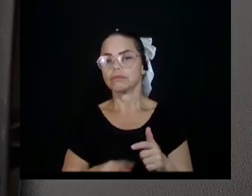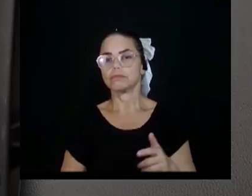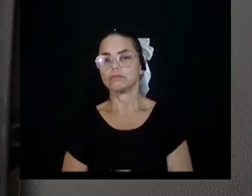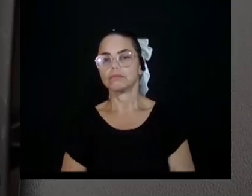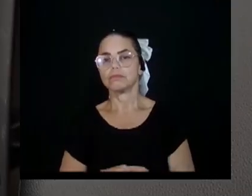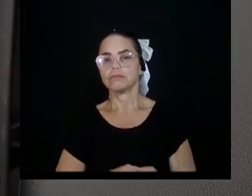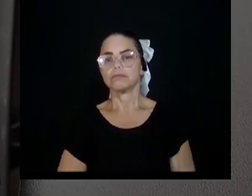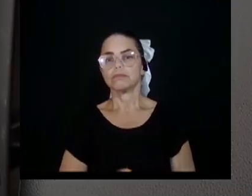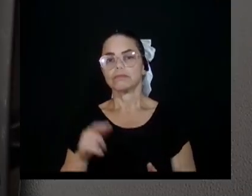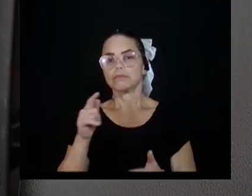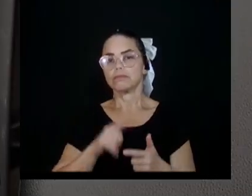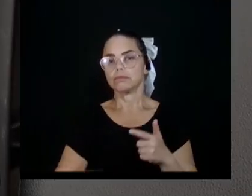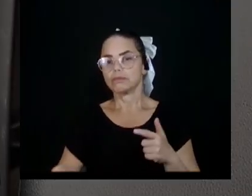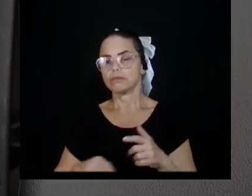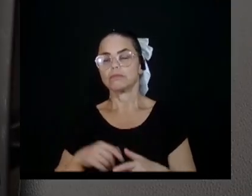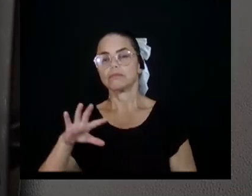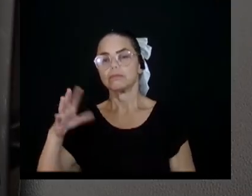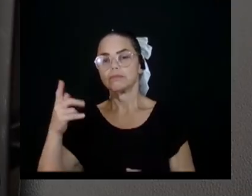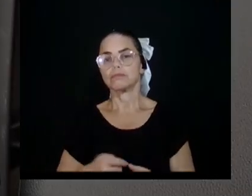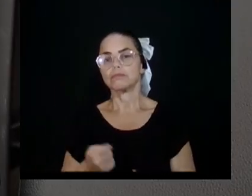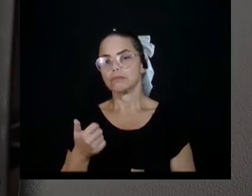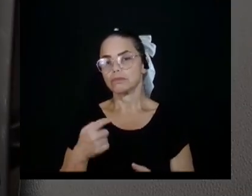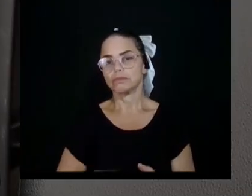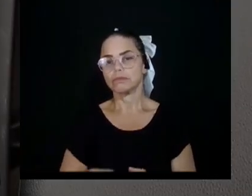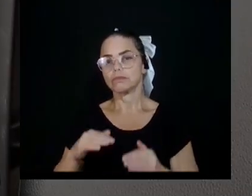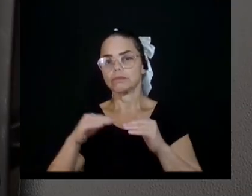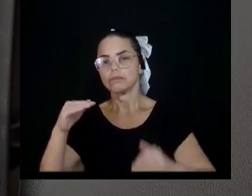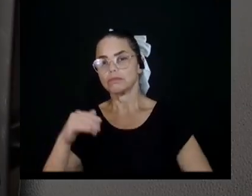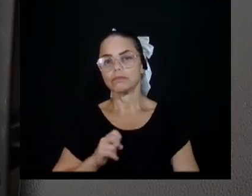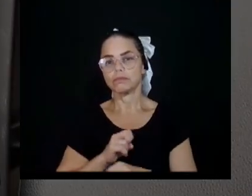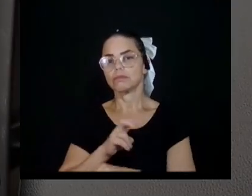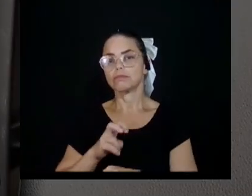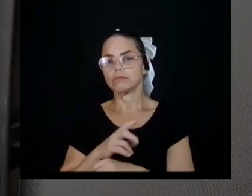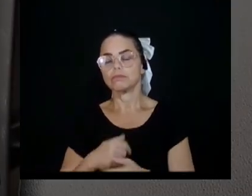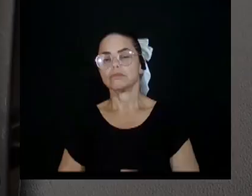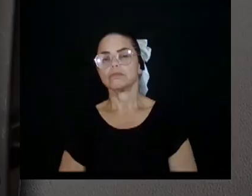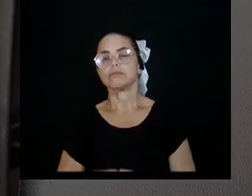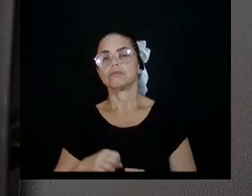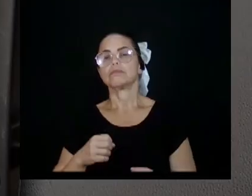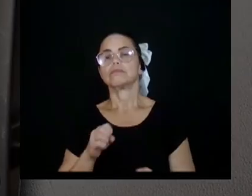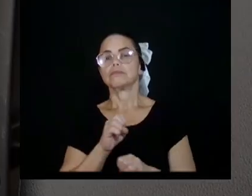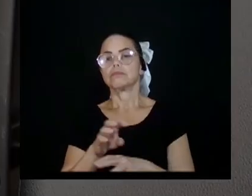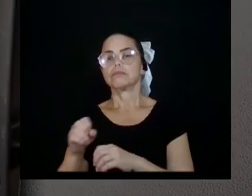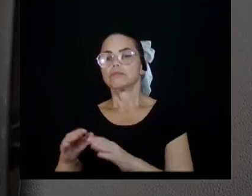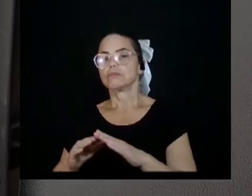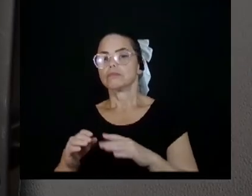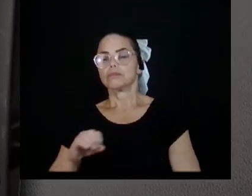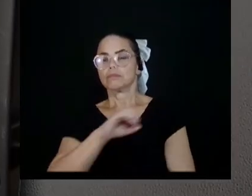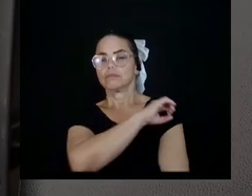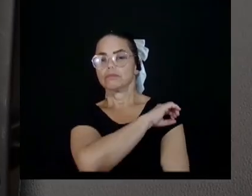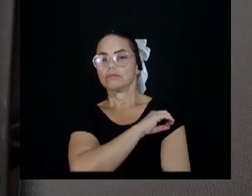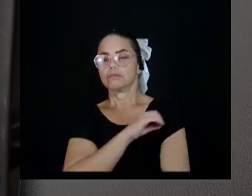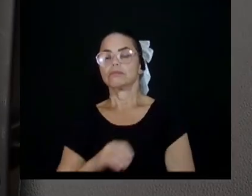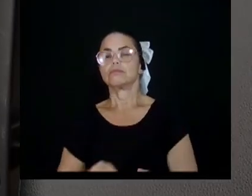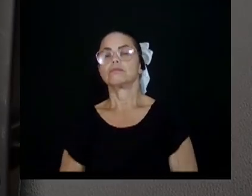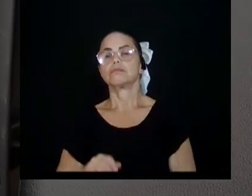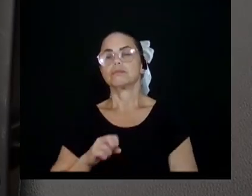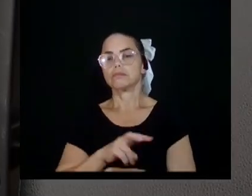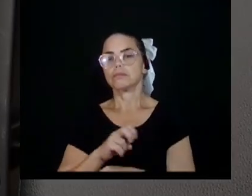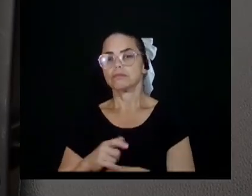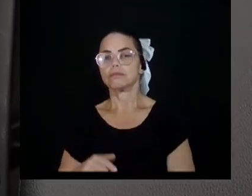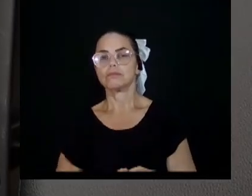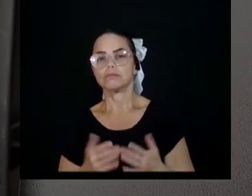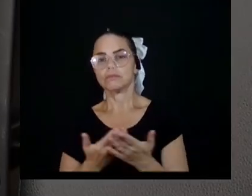cidade, que é o déficit de vagas na educação infantil, falta de vagas em creches, mas nós temos problemas de violência, de